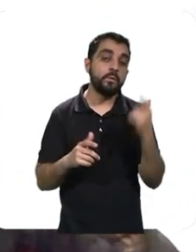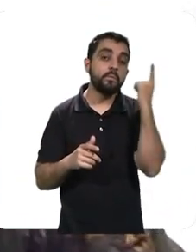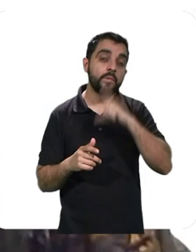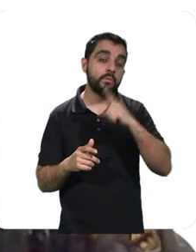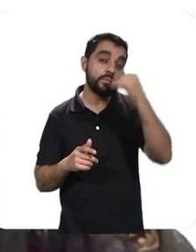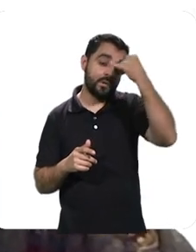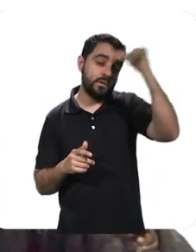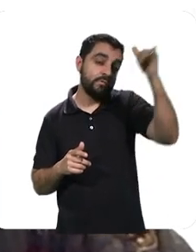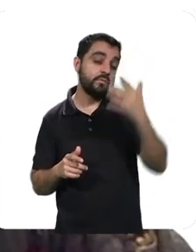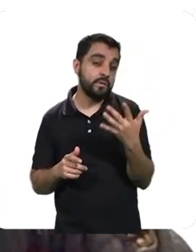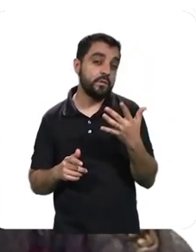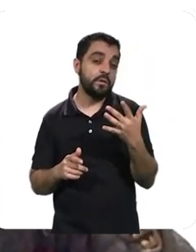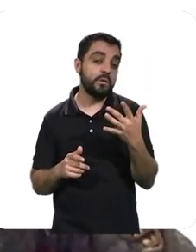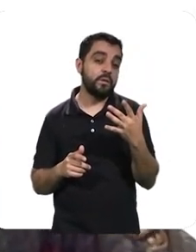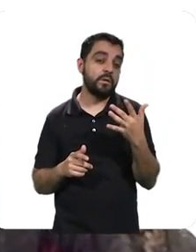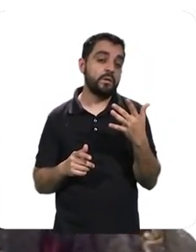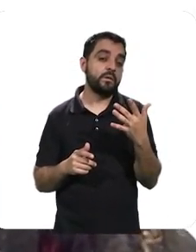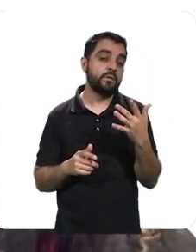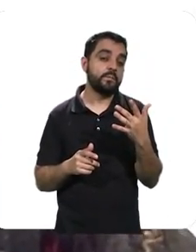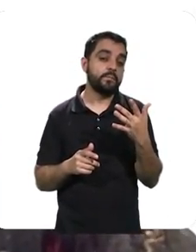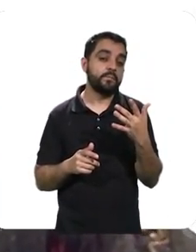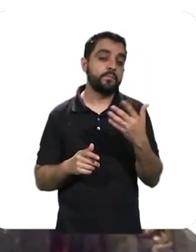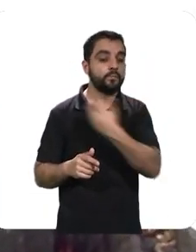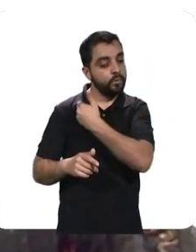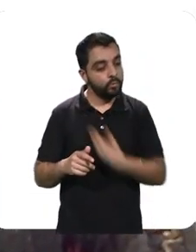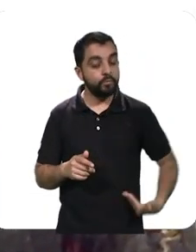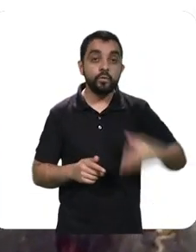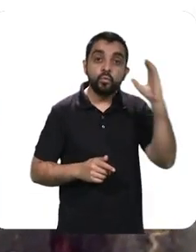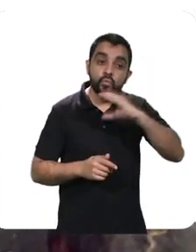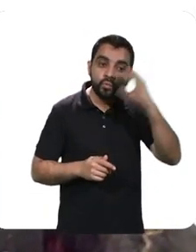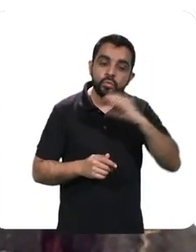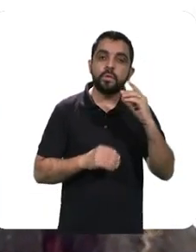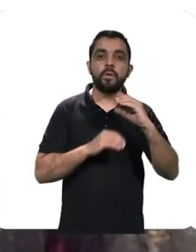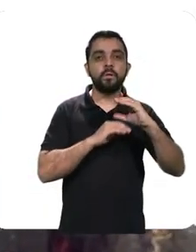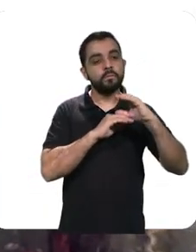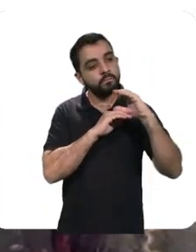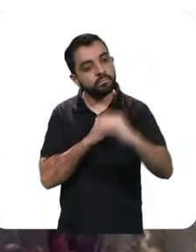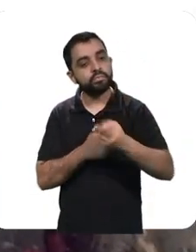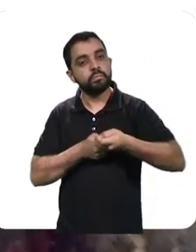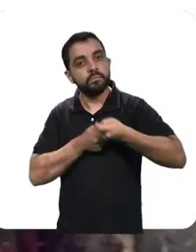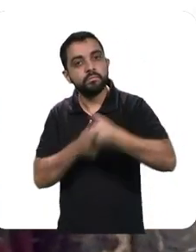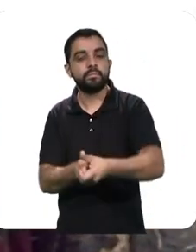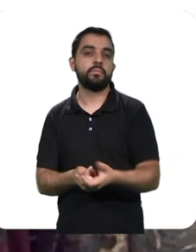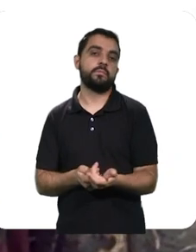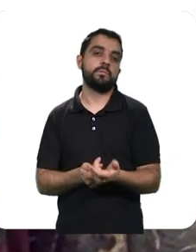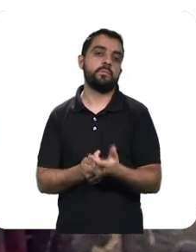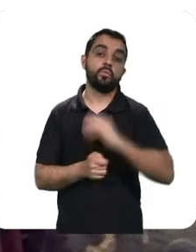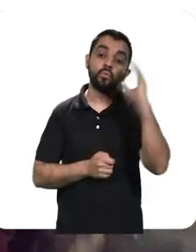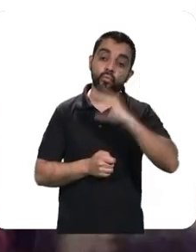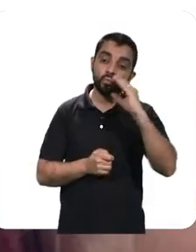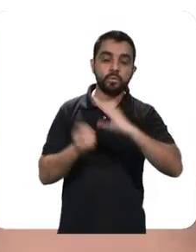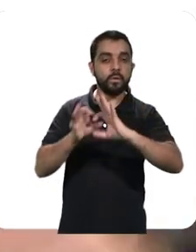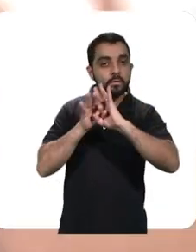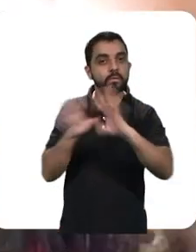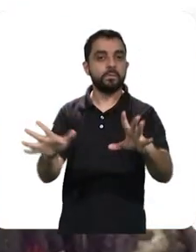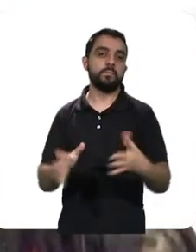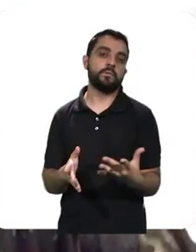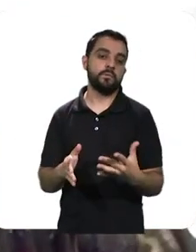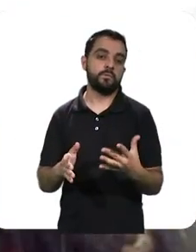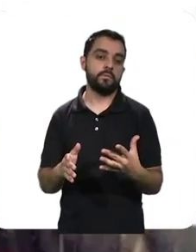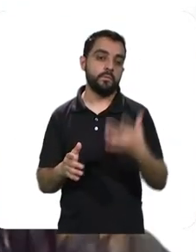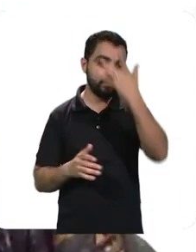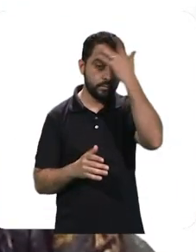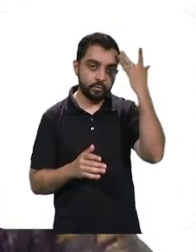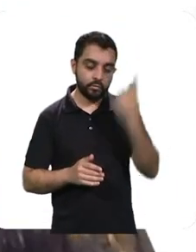trabalho. Para quem não tem renda, é urgente que o governo libere essa renda emergencial. E para quem